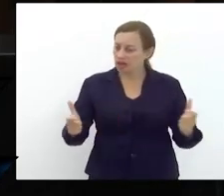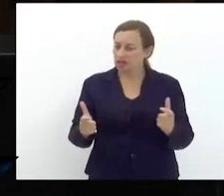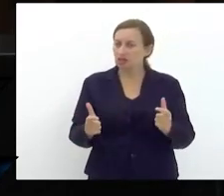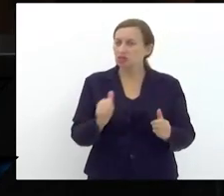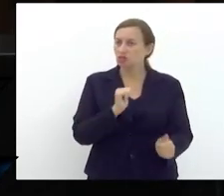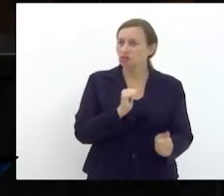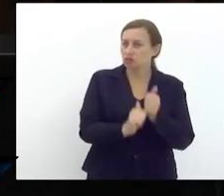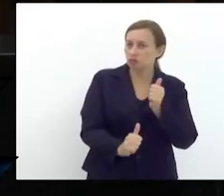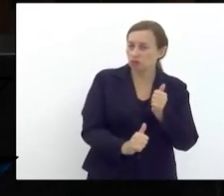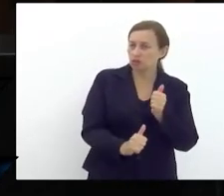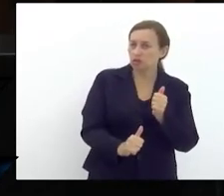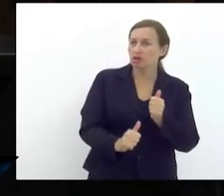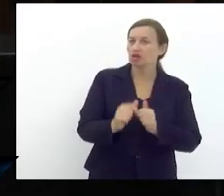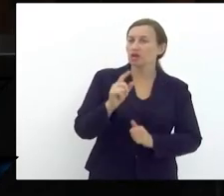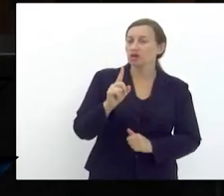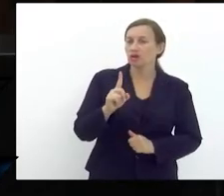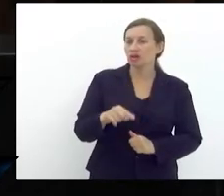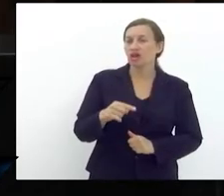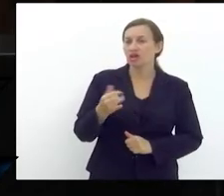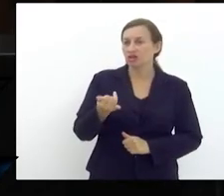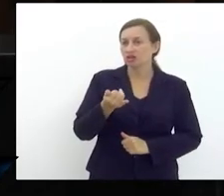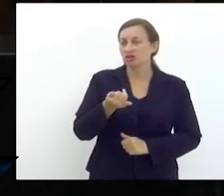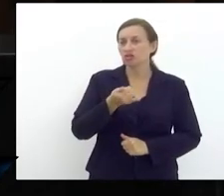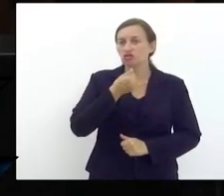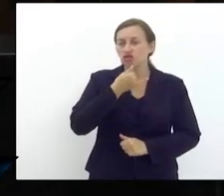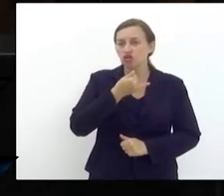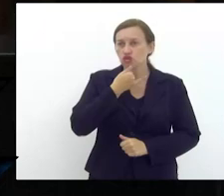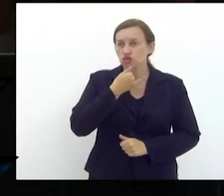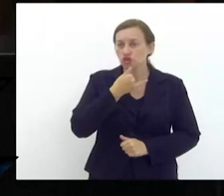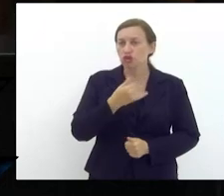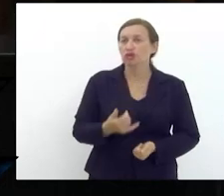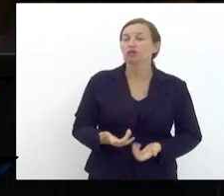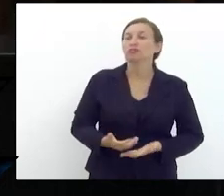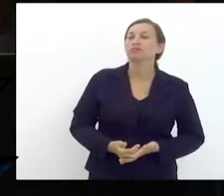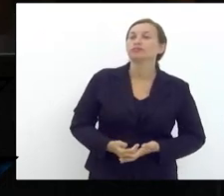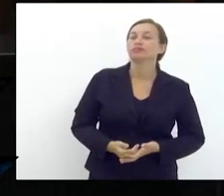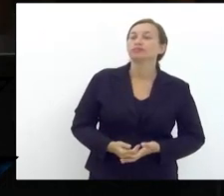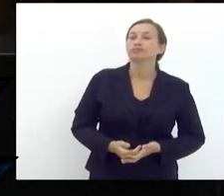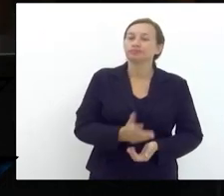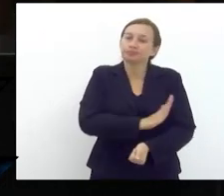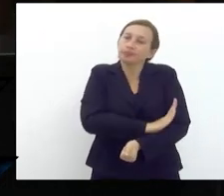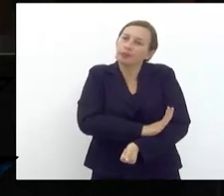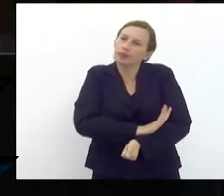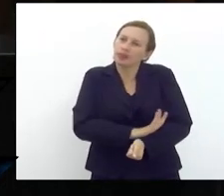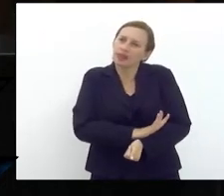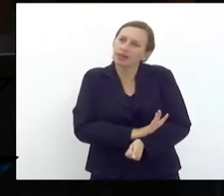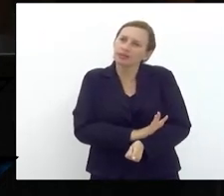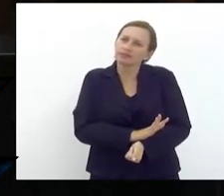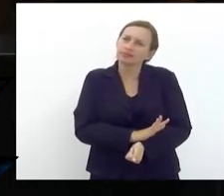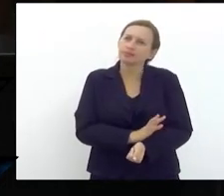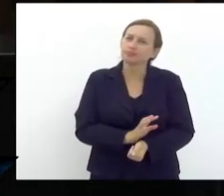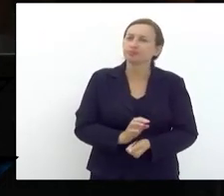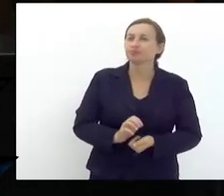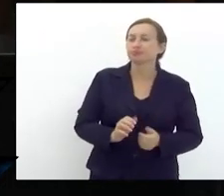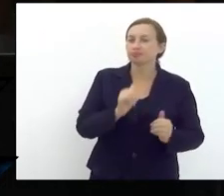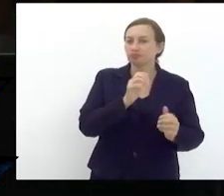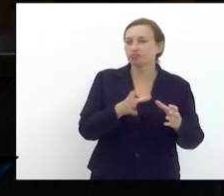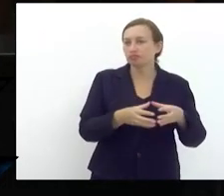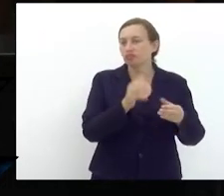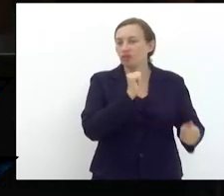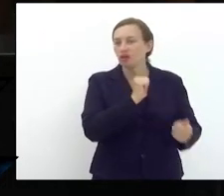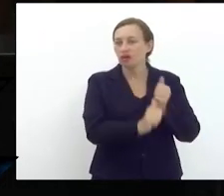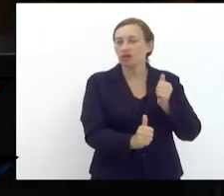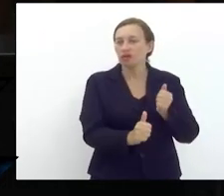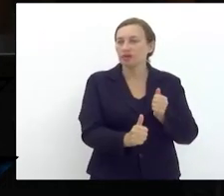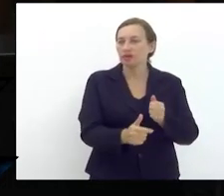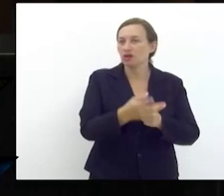isso é extremamente danoso os casos de racismo nos Estados nos estádios tiveram aumento